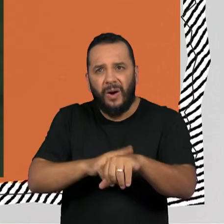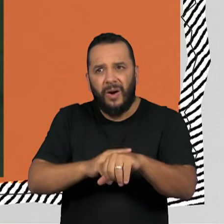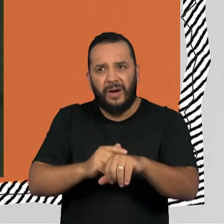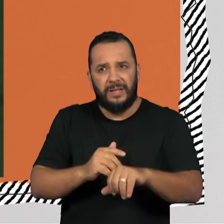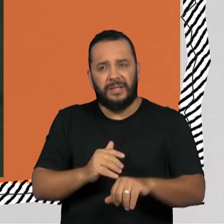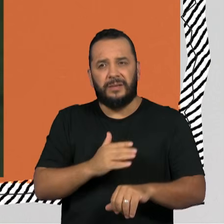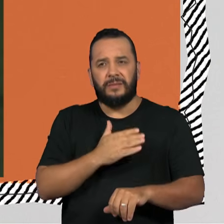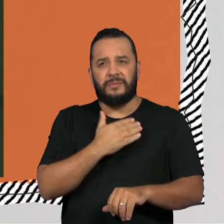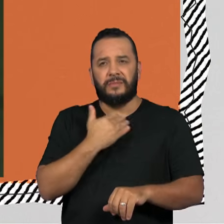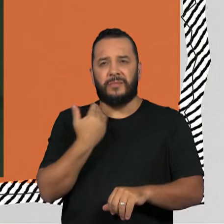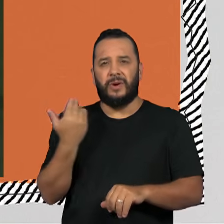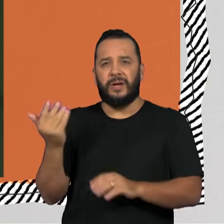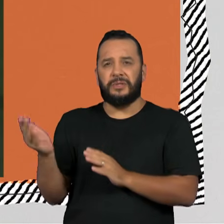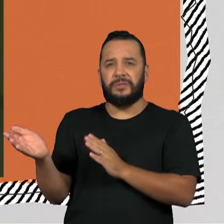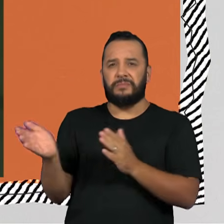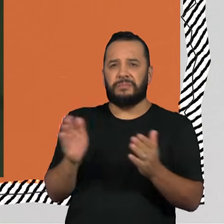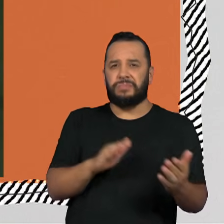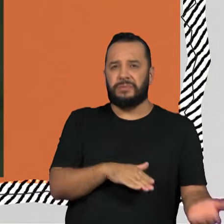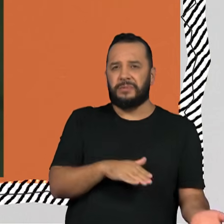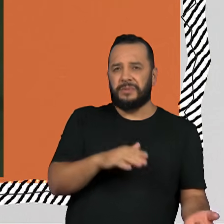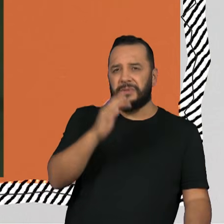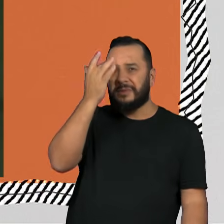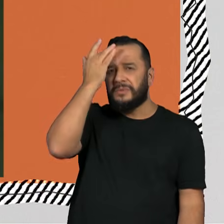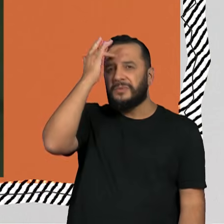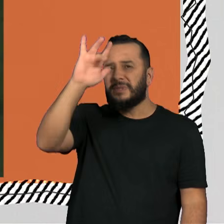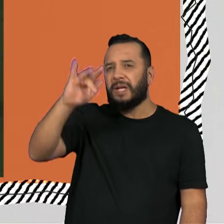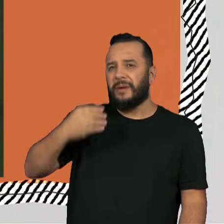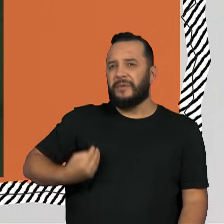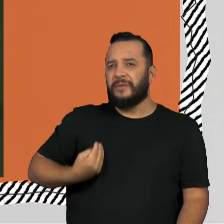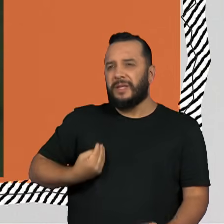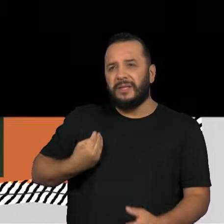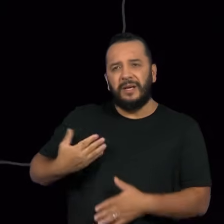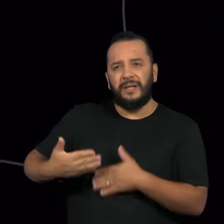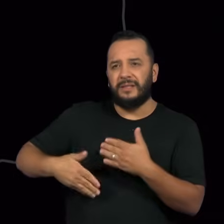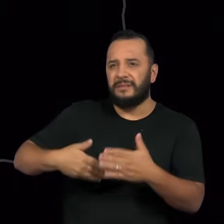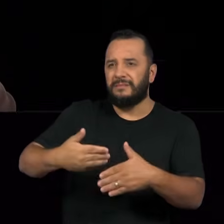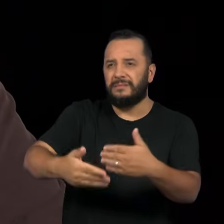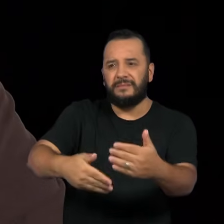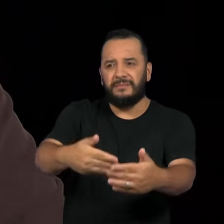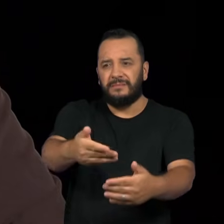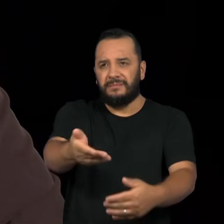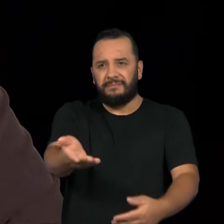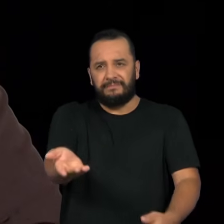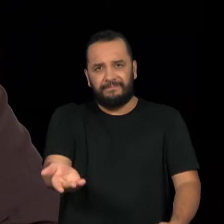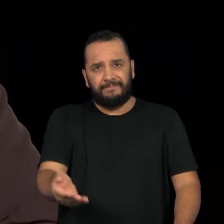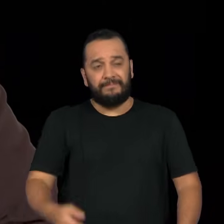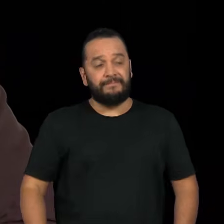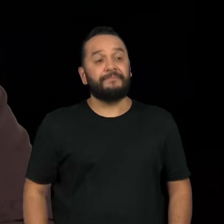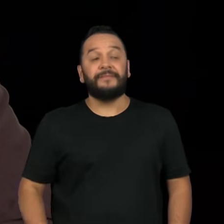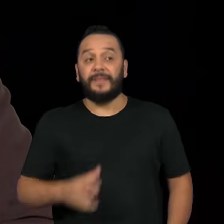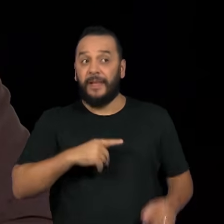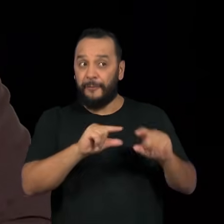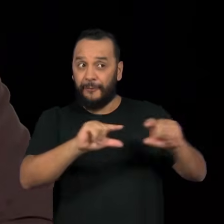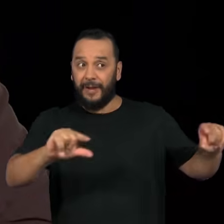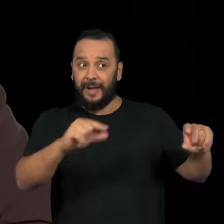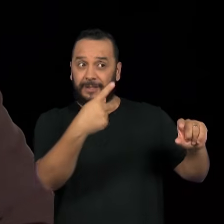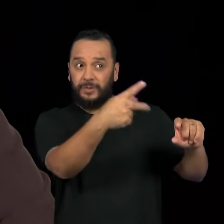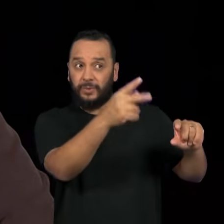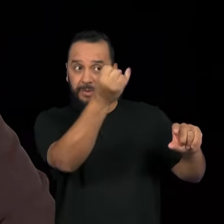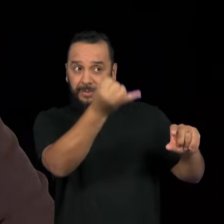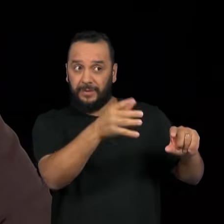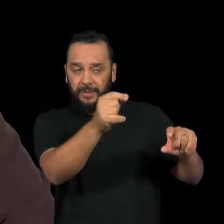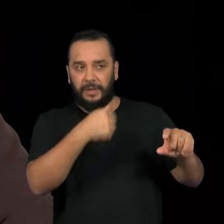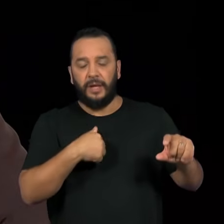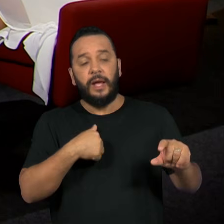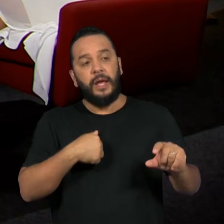sem saber mesmo o rumo que irás tomar. Tem uma frase sua muito engraçada. Eu cuido de pessoas